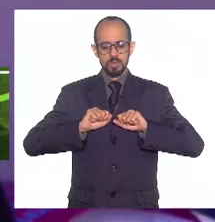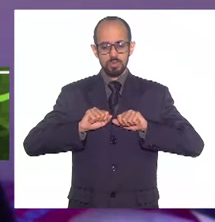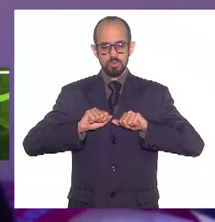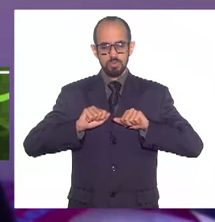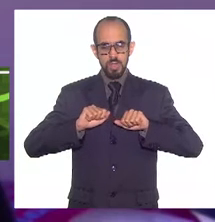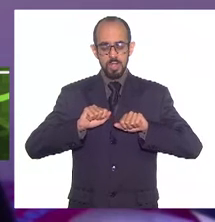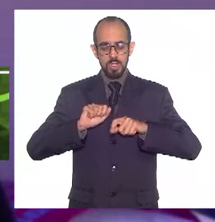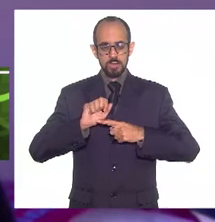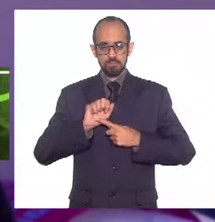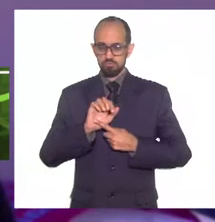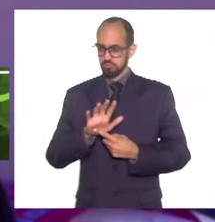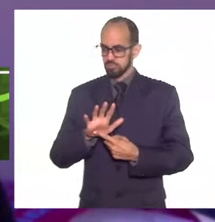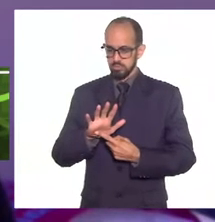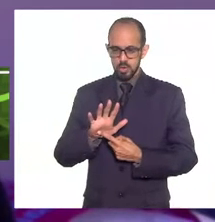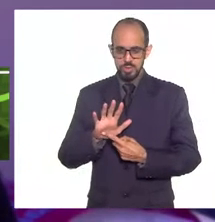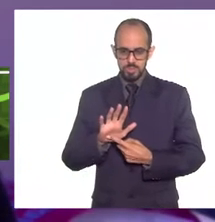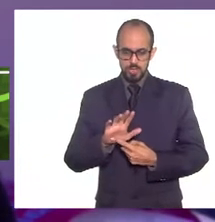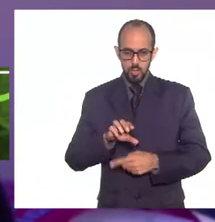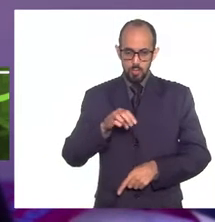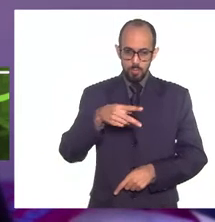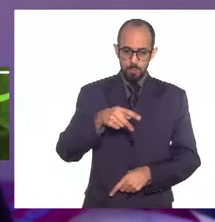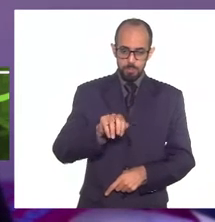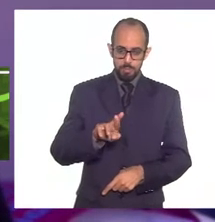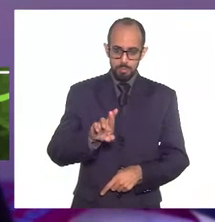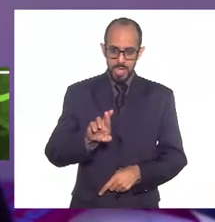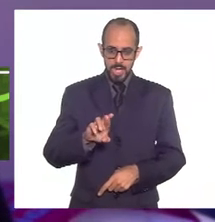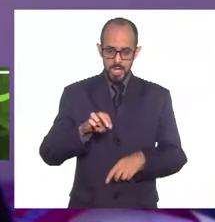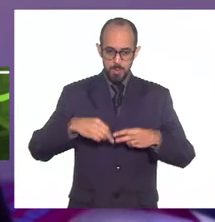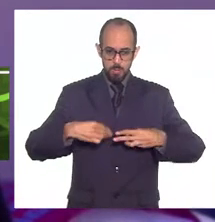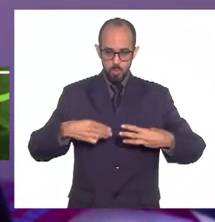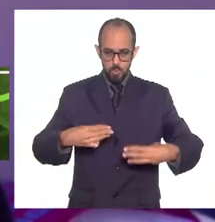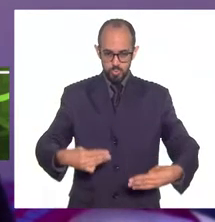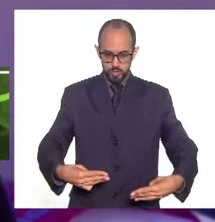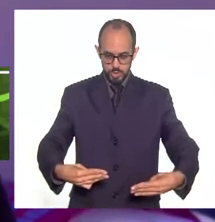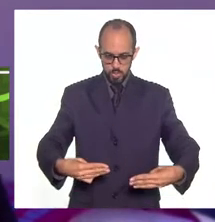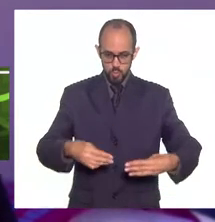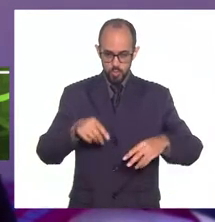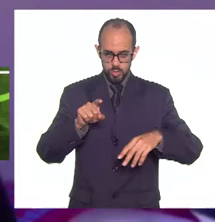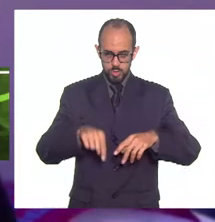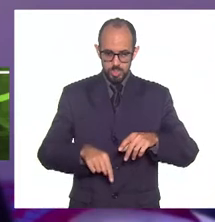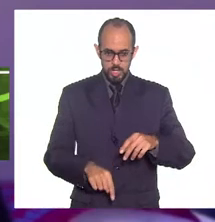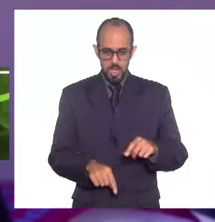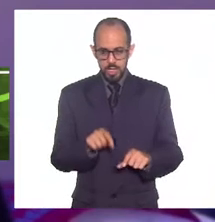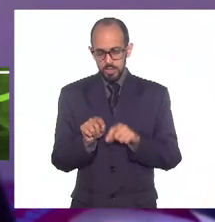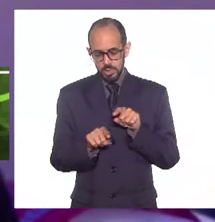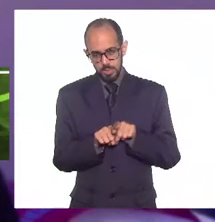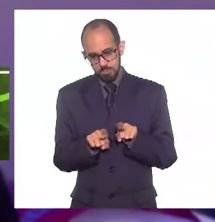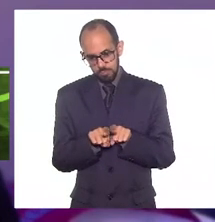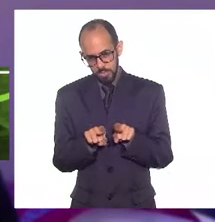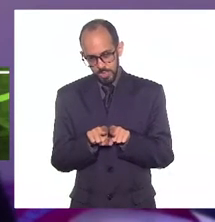gerou para sua viabilização a